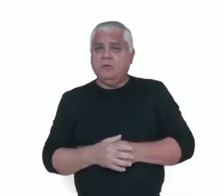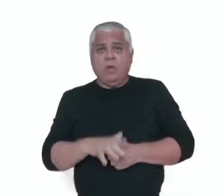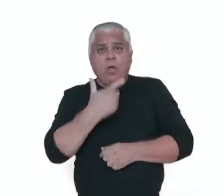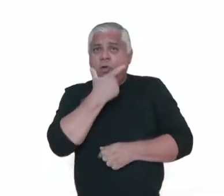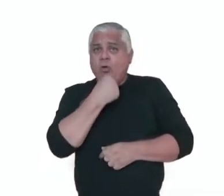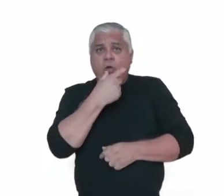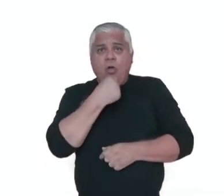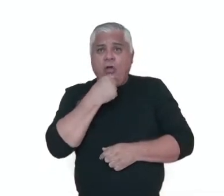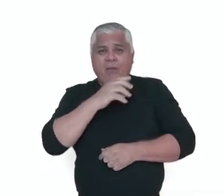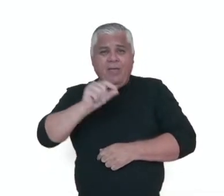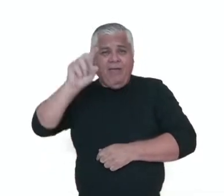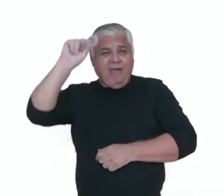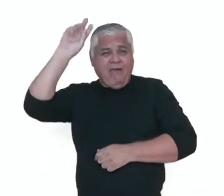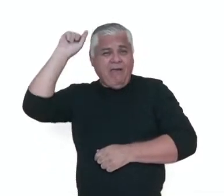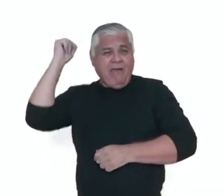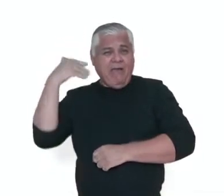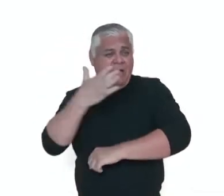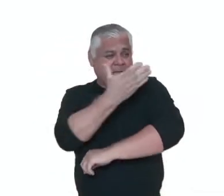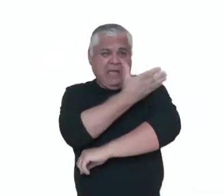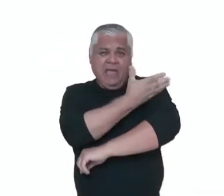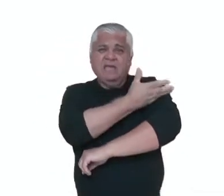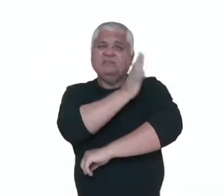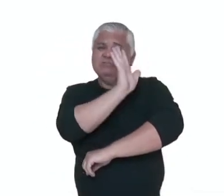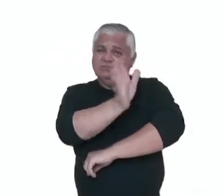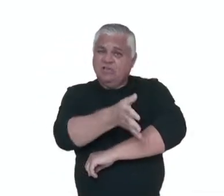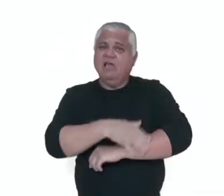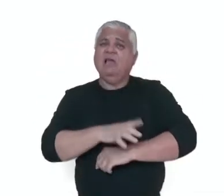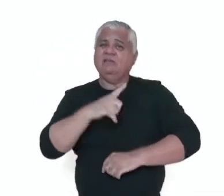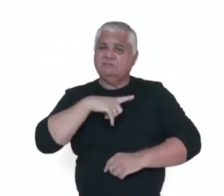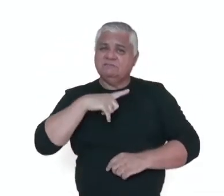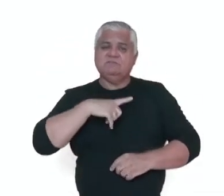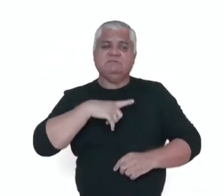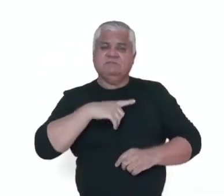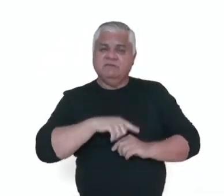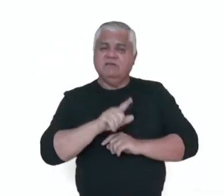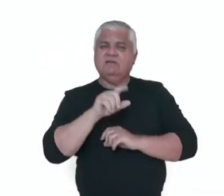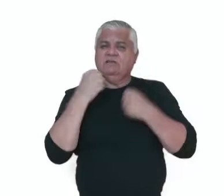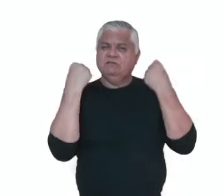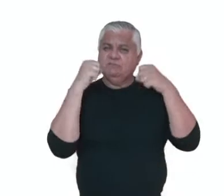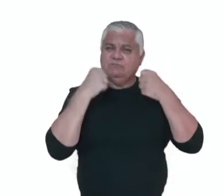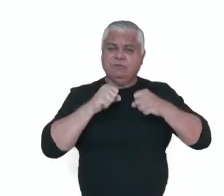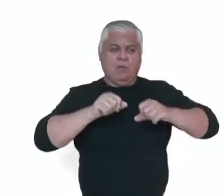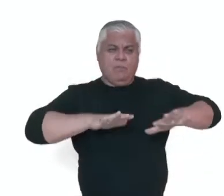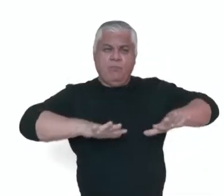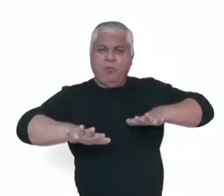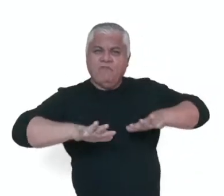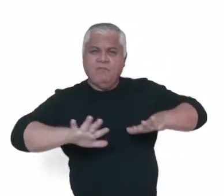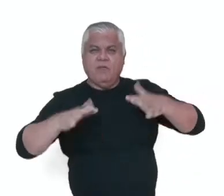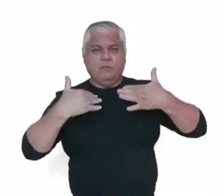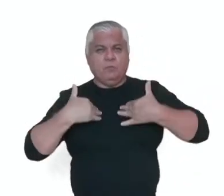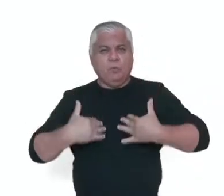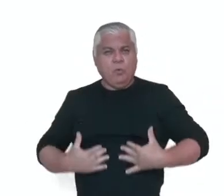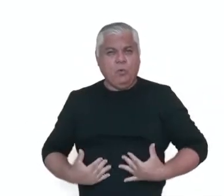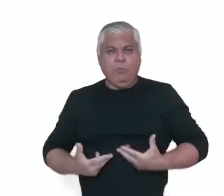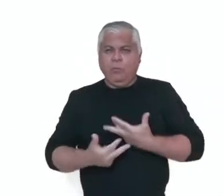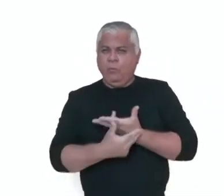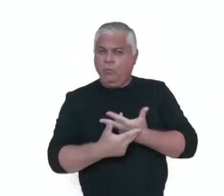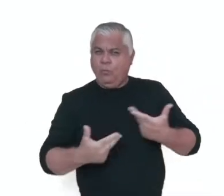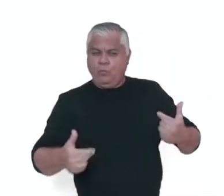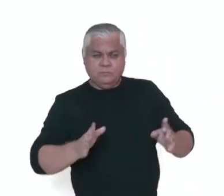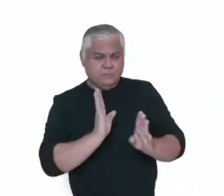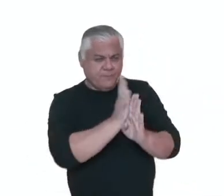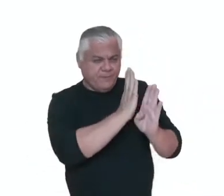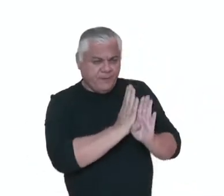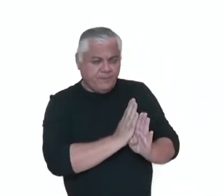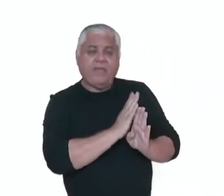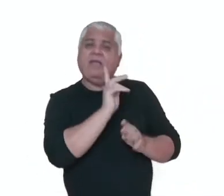homem pré-histórico, nós já tínhamos modalidades ginásticas, movimentos corporais que nós conseguimos identificar